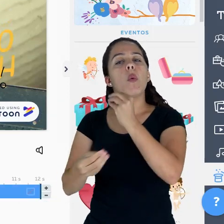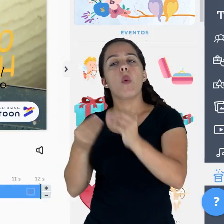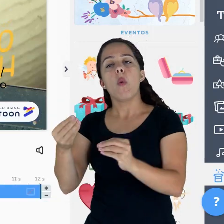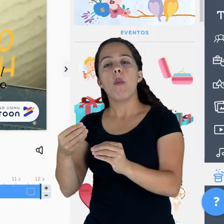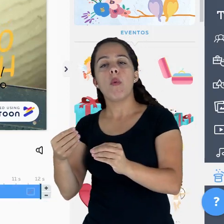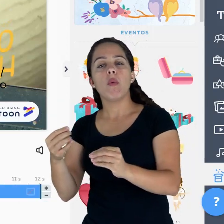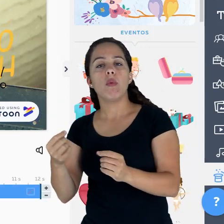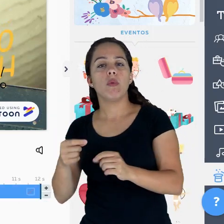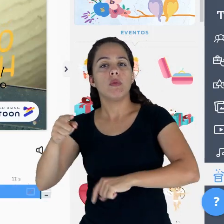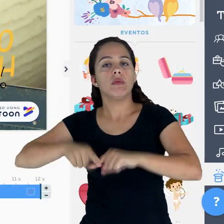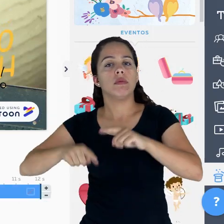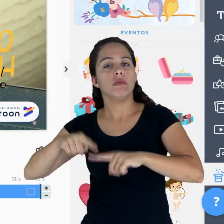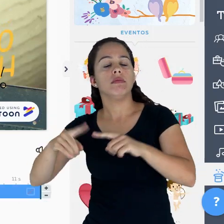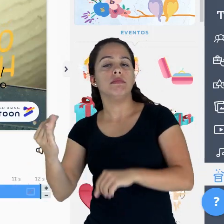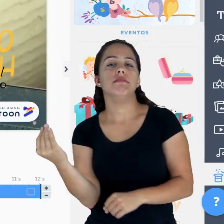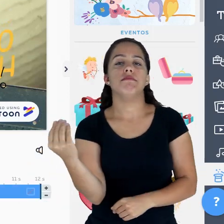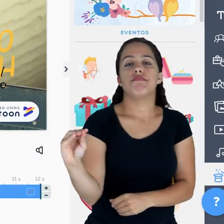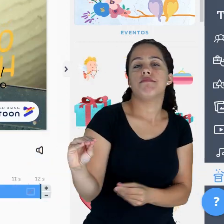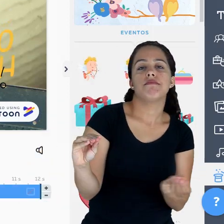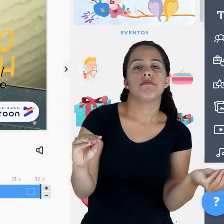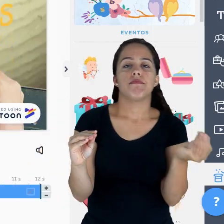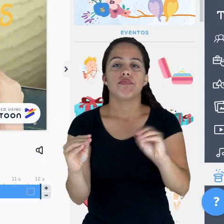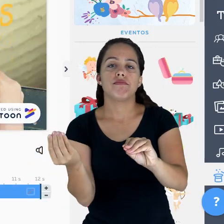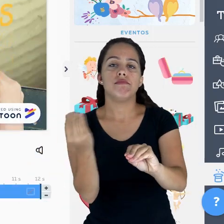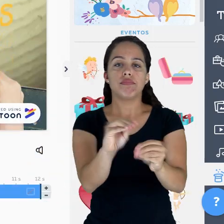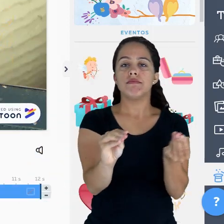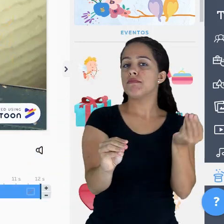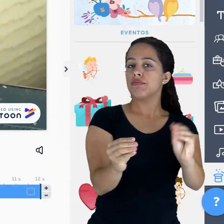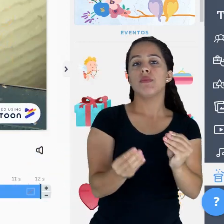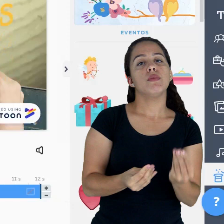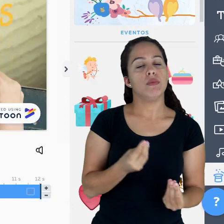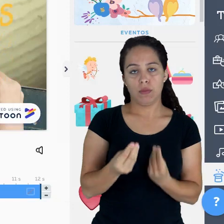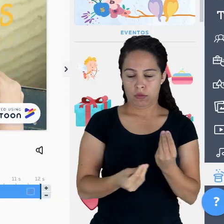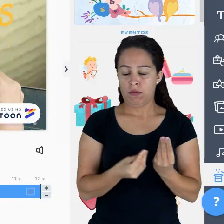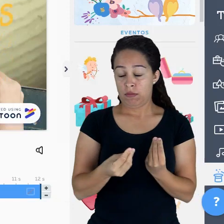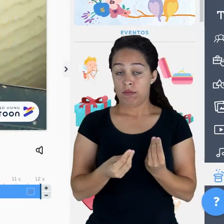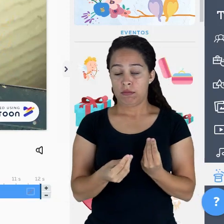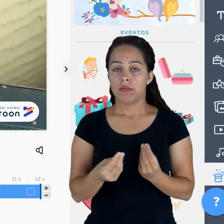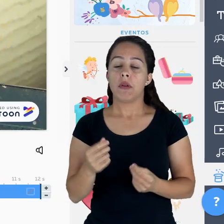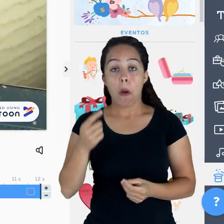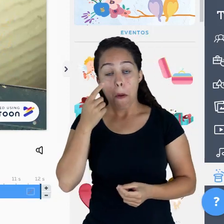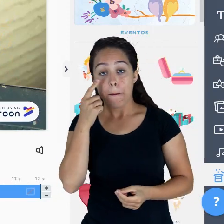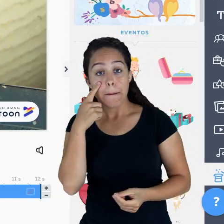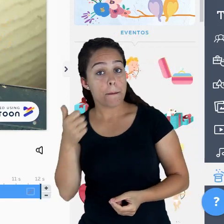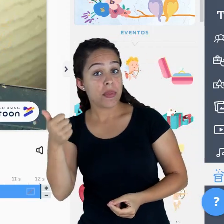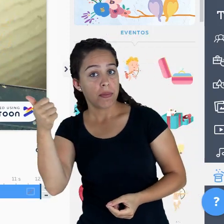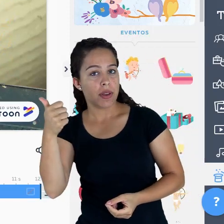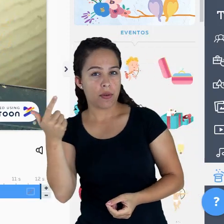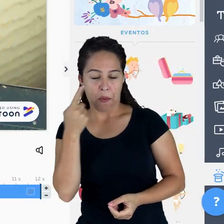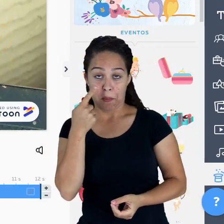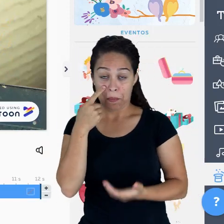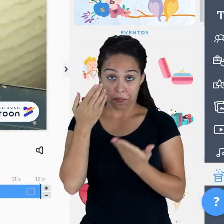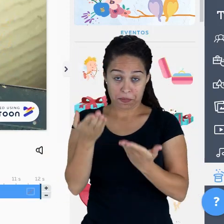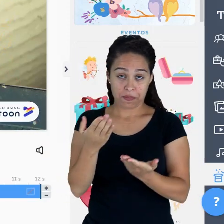cada objeto então observe que o primeiro que aparece é esse aqui